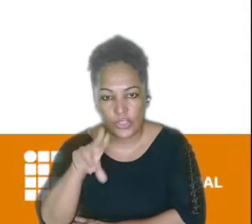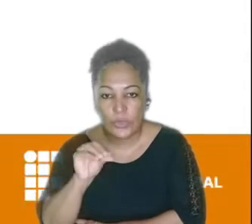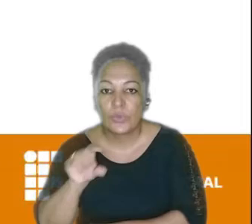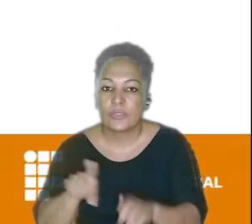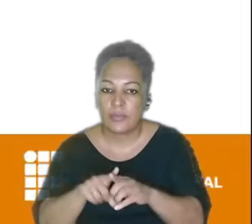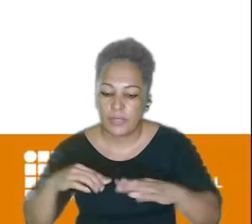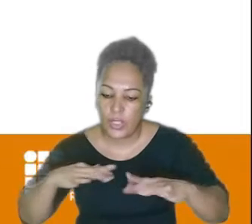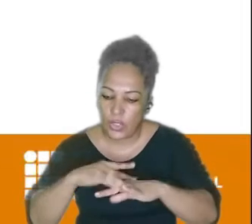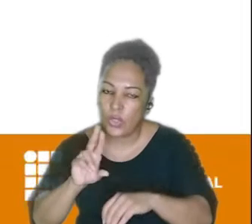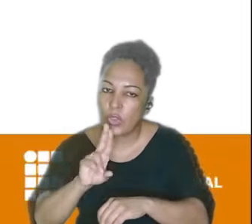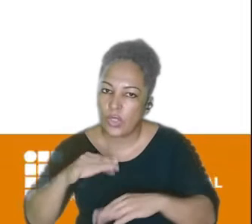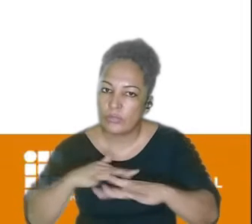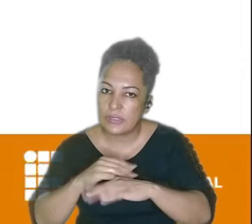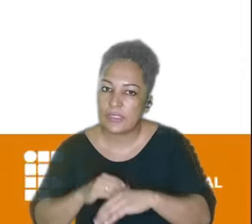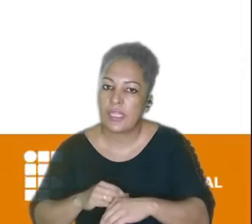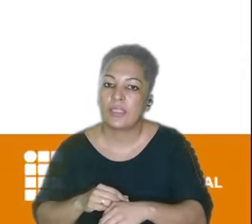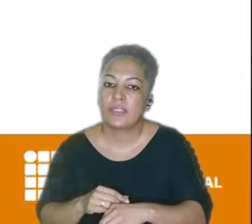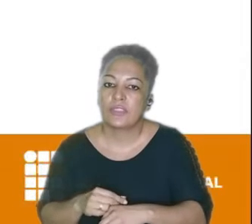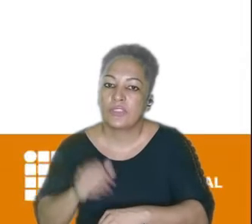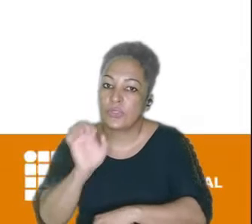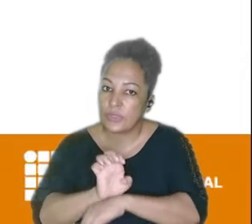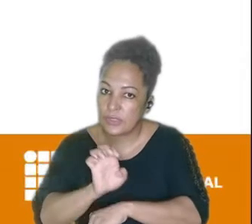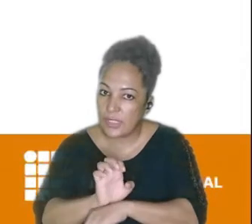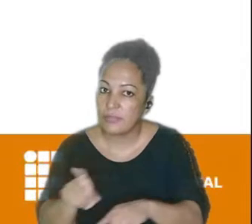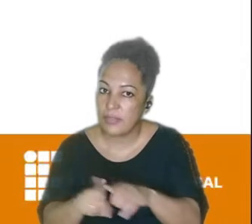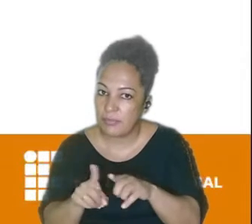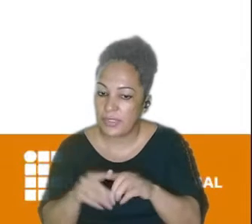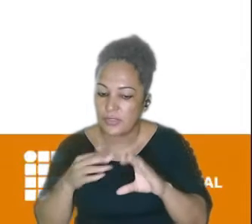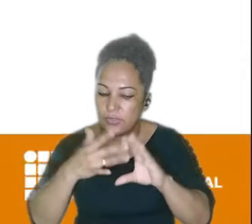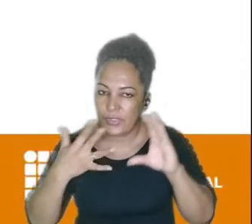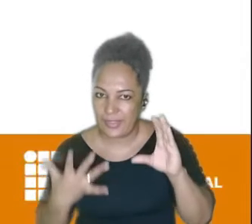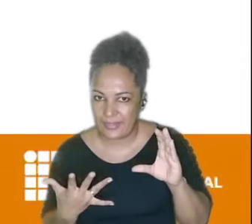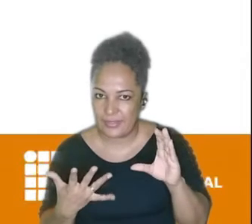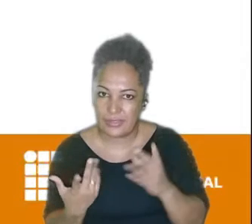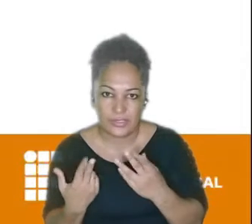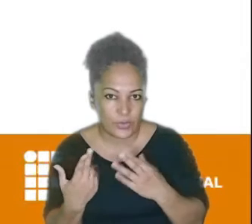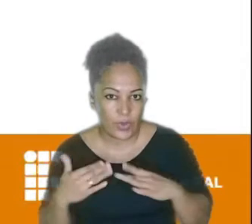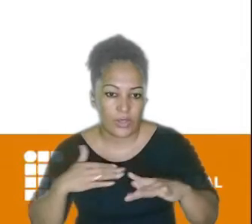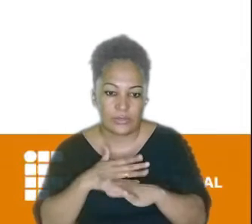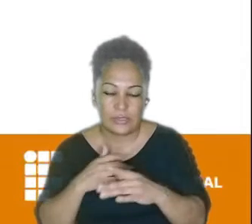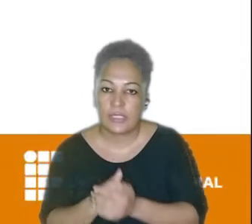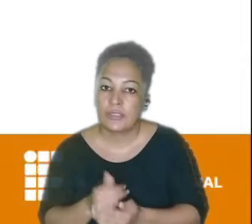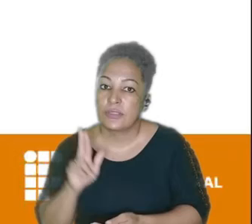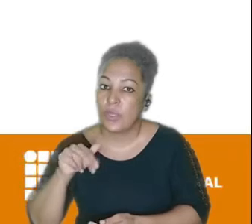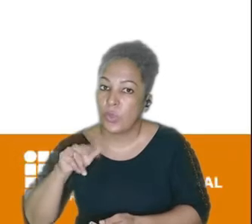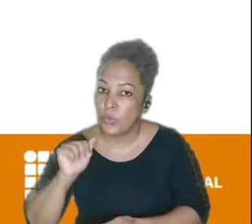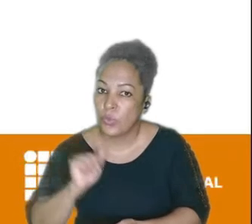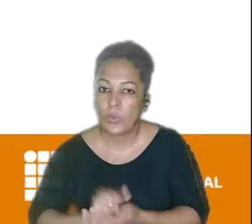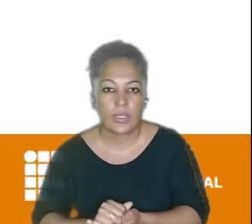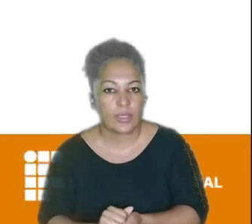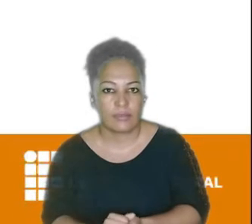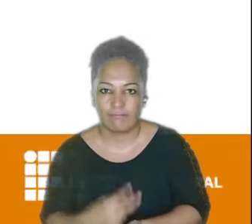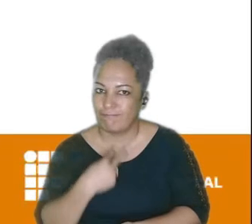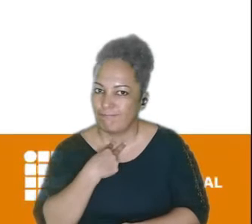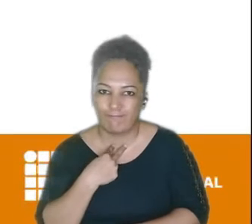nome da cidade, estado e local da rodoviária. Estão entendendo? Possuem as mesmas características, é cidade do mesmo jeito. Então,